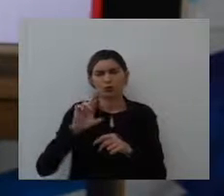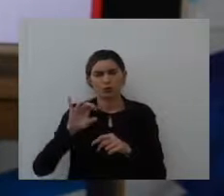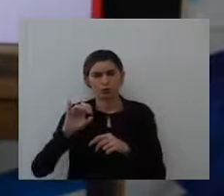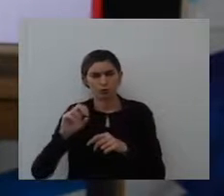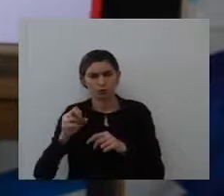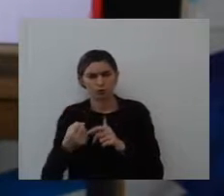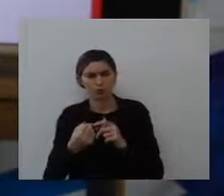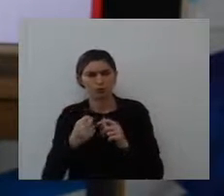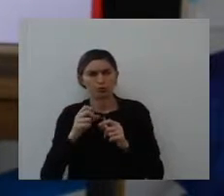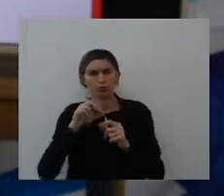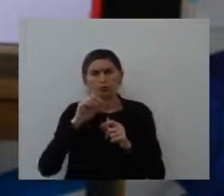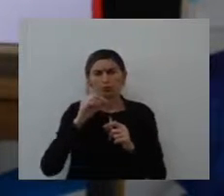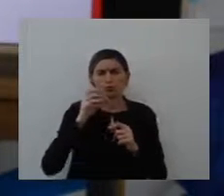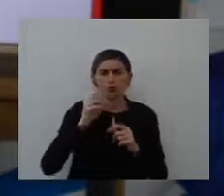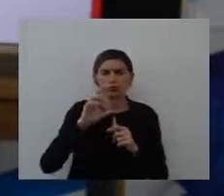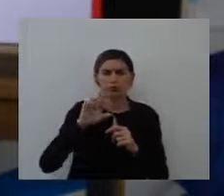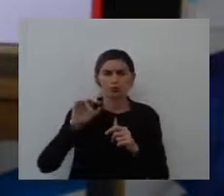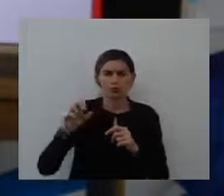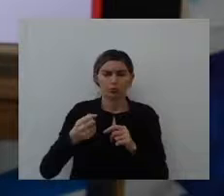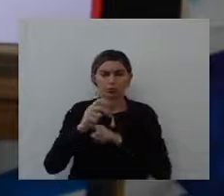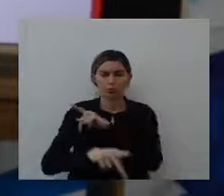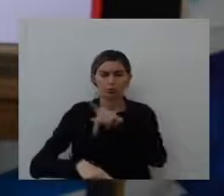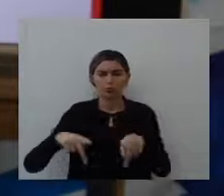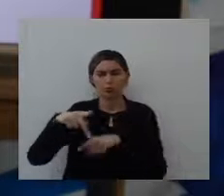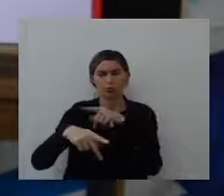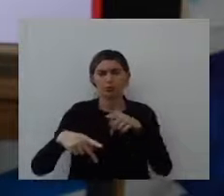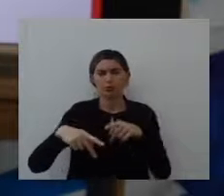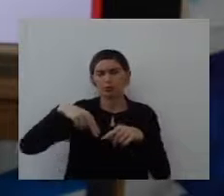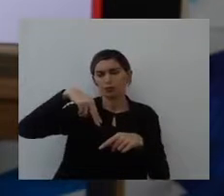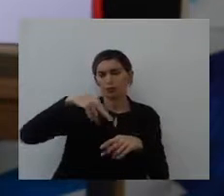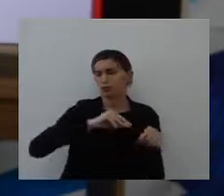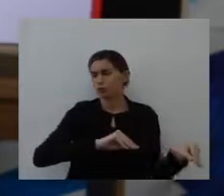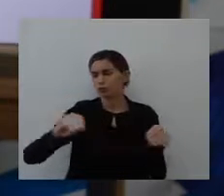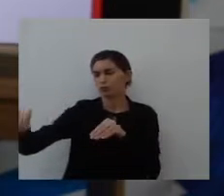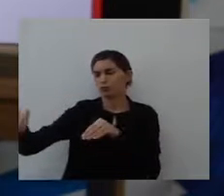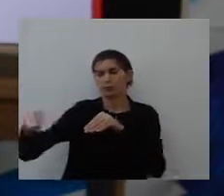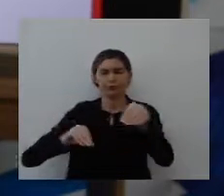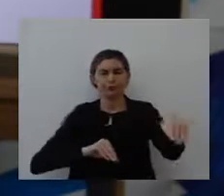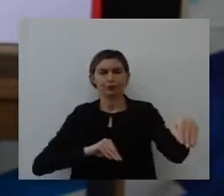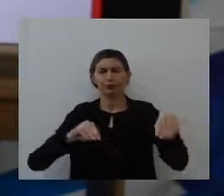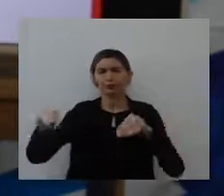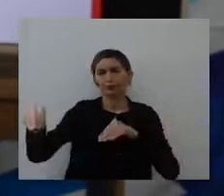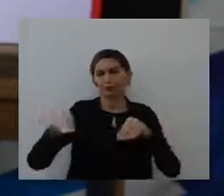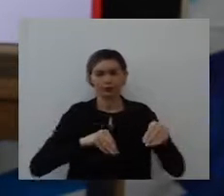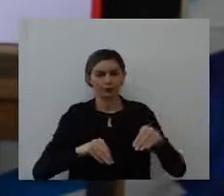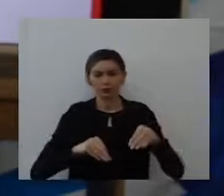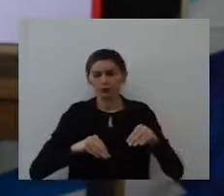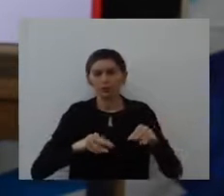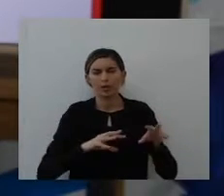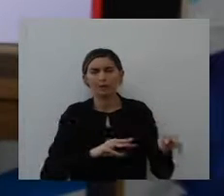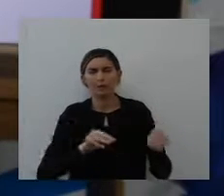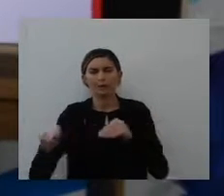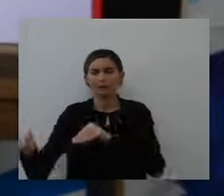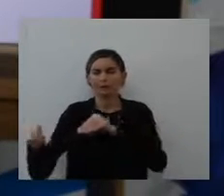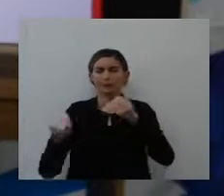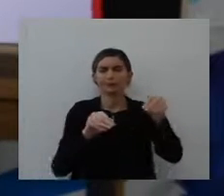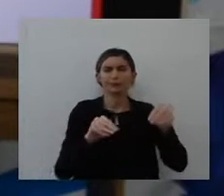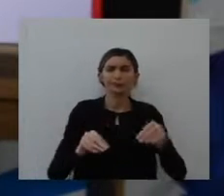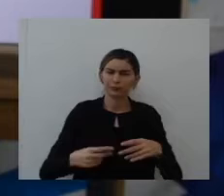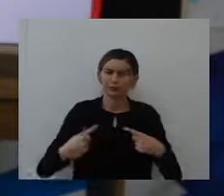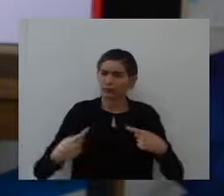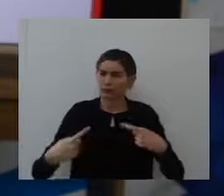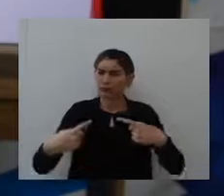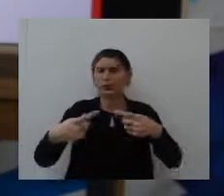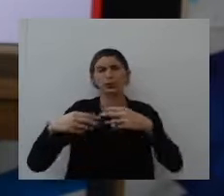onde vieram os dórios, já que eles eram um povo nômade, tá certo? Eles eram um povo nômade, eram um povo